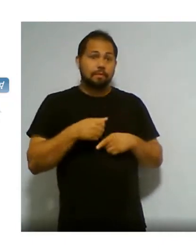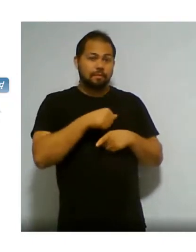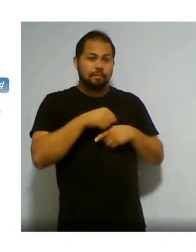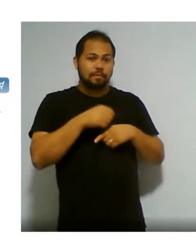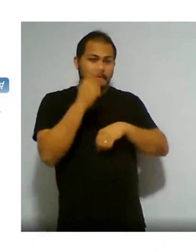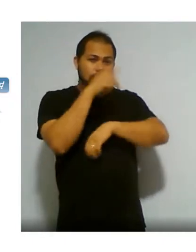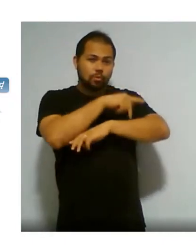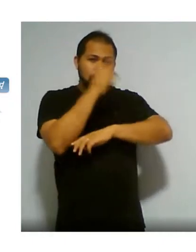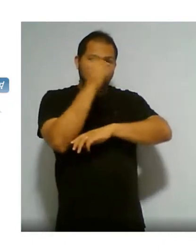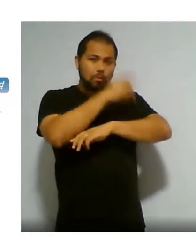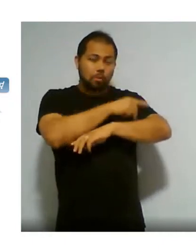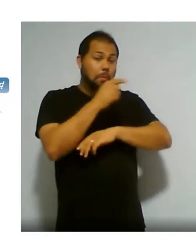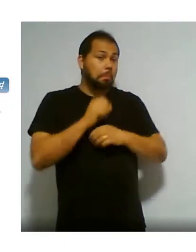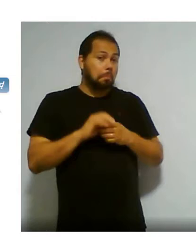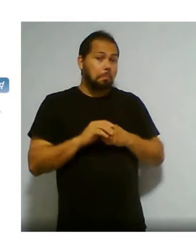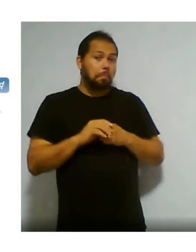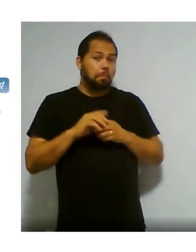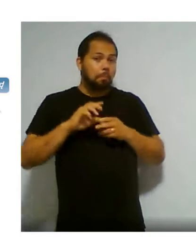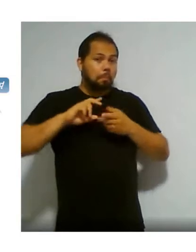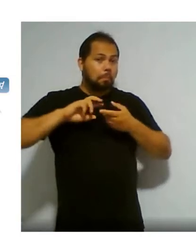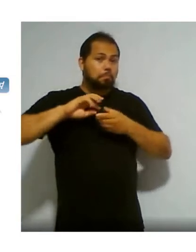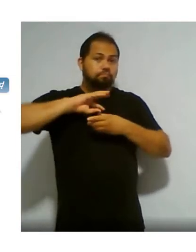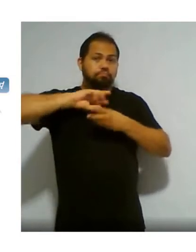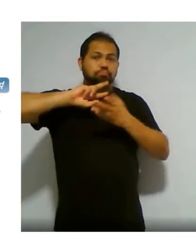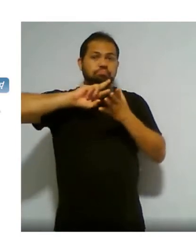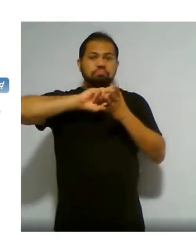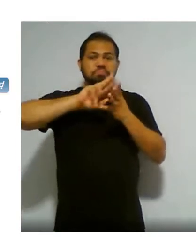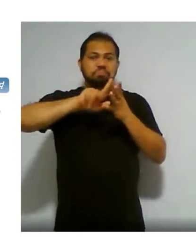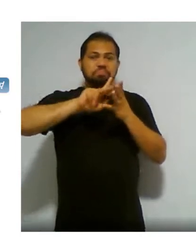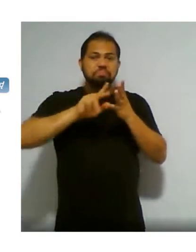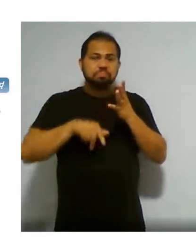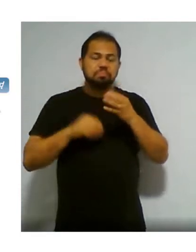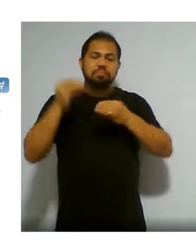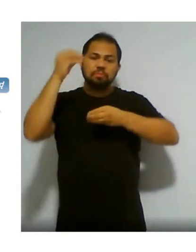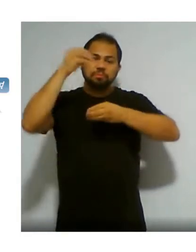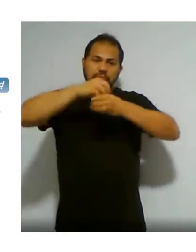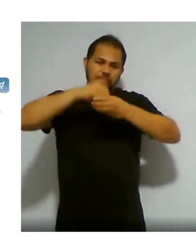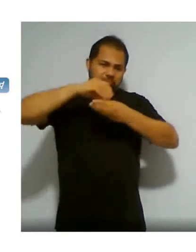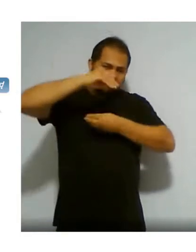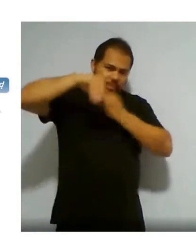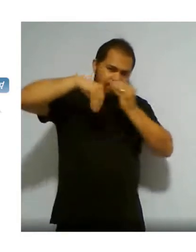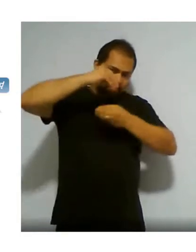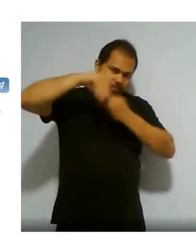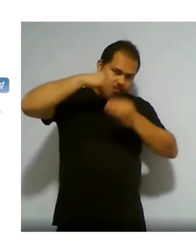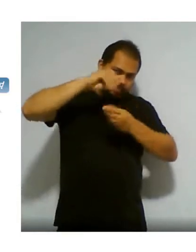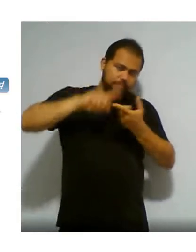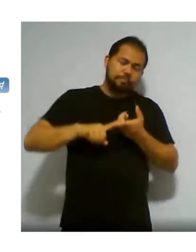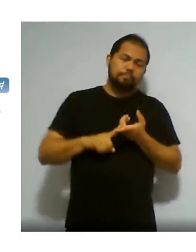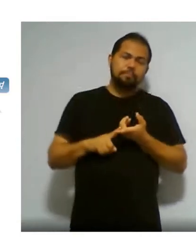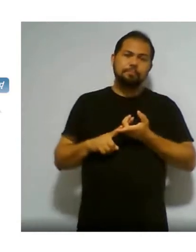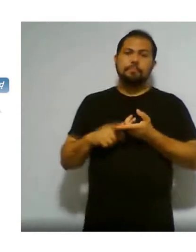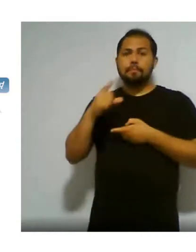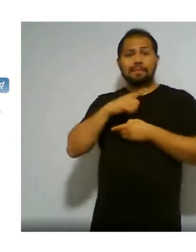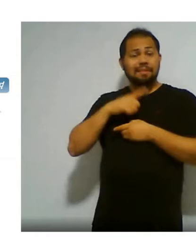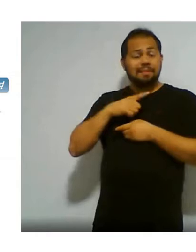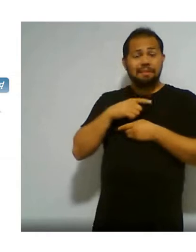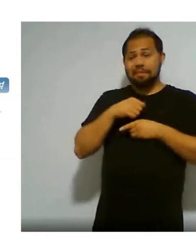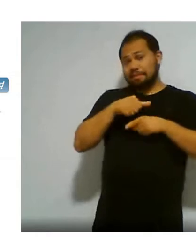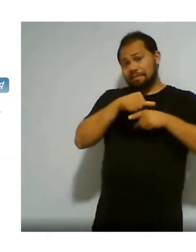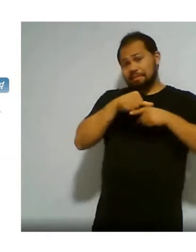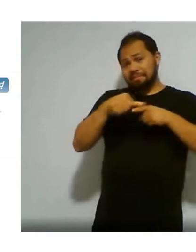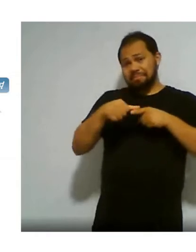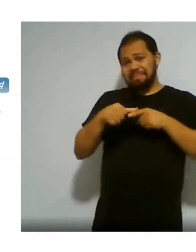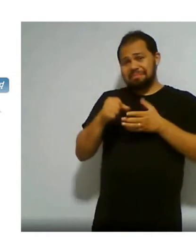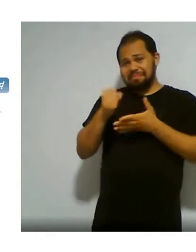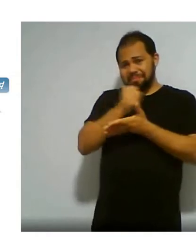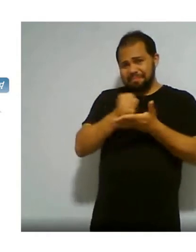de vários elementos, várias moléculas diferentes. Então tem as pastas térmicas mais básicas só tem silicone, basicamente, mas essa não, só